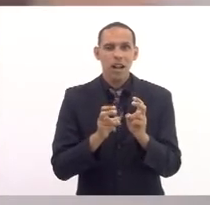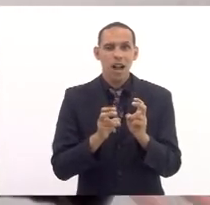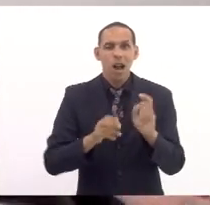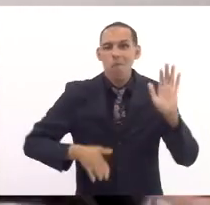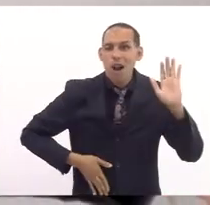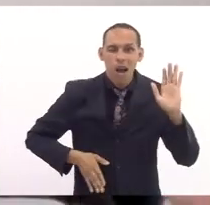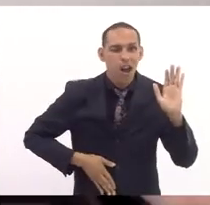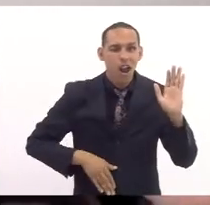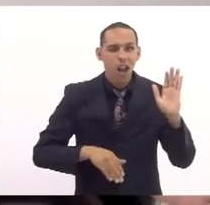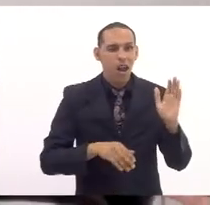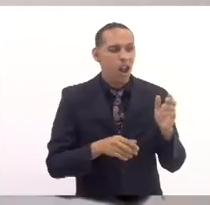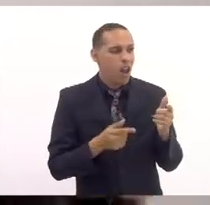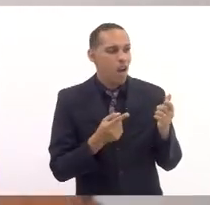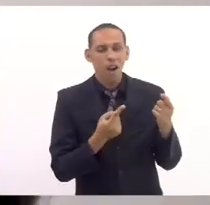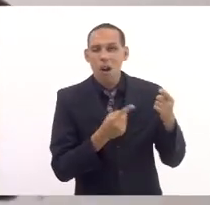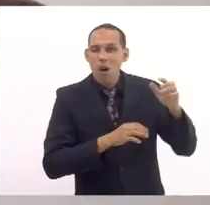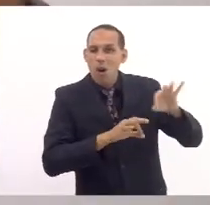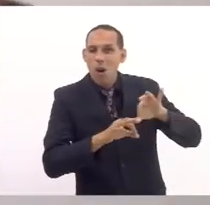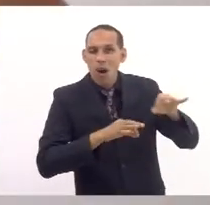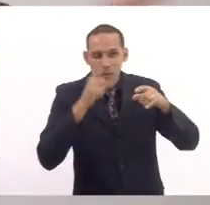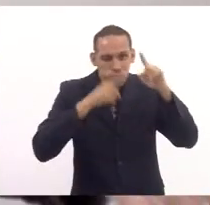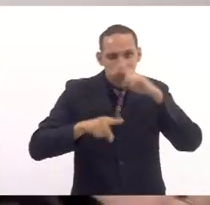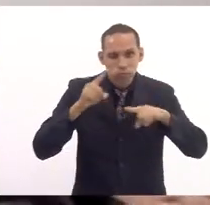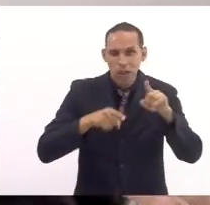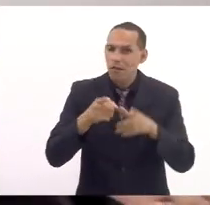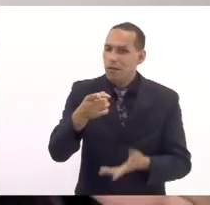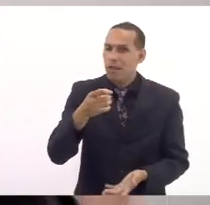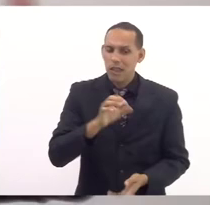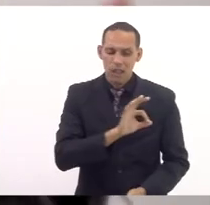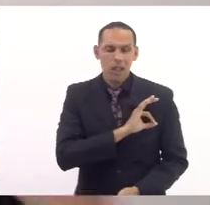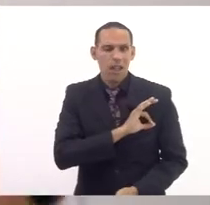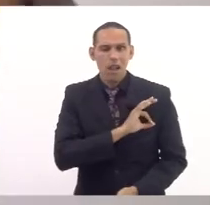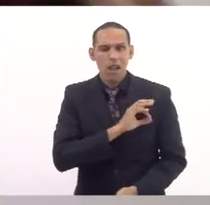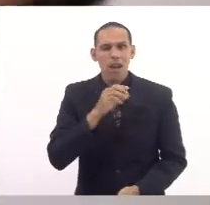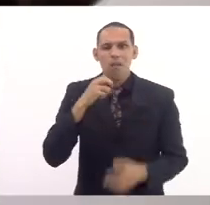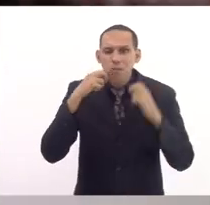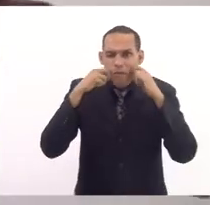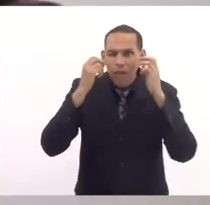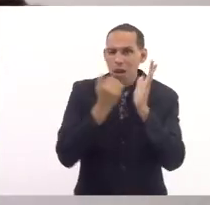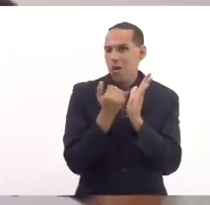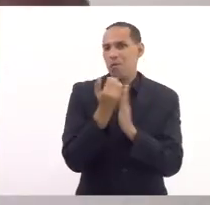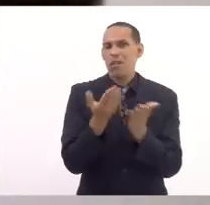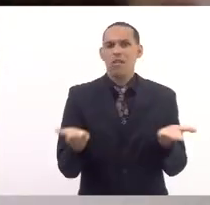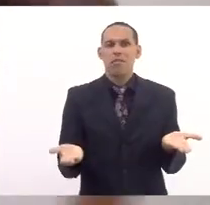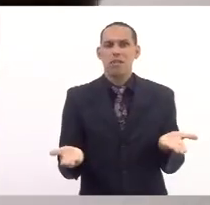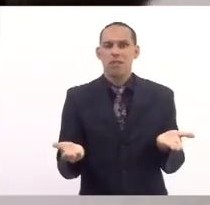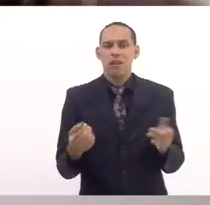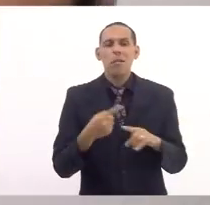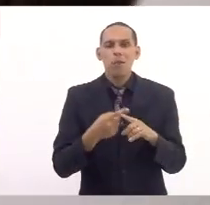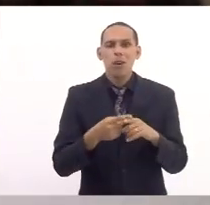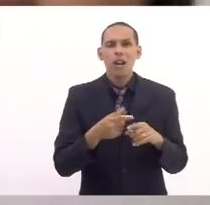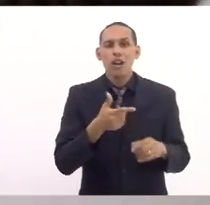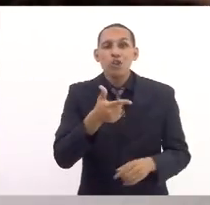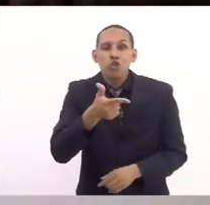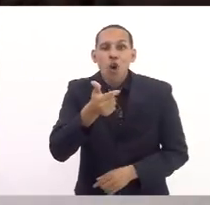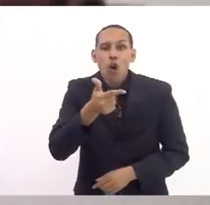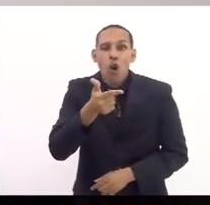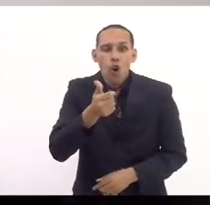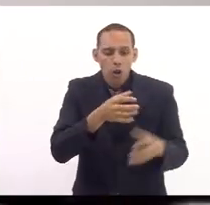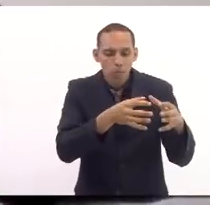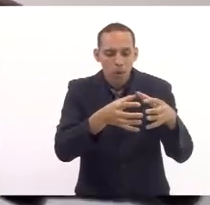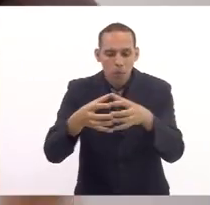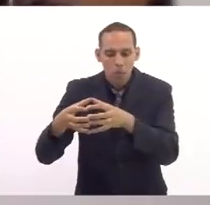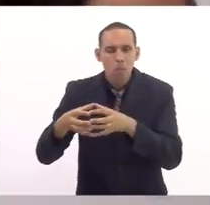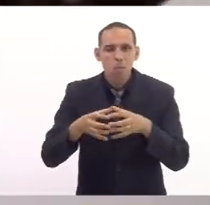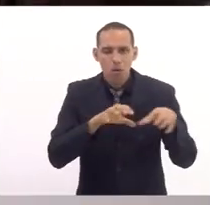Imagino você, como delegado, deve ficar também mais envergonhada ainda, de saber que, durante muito tempo, essas 12 estações estavam à mercê do